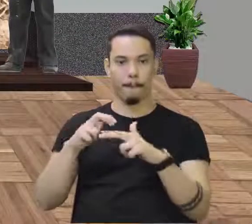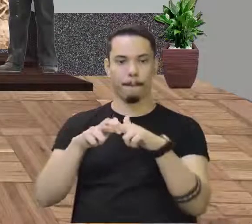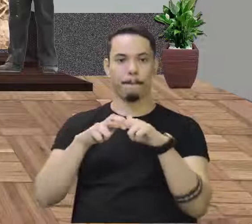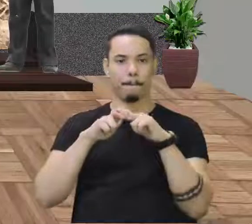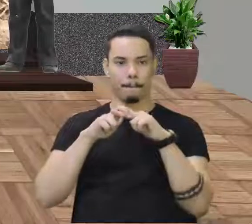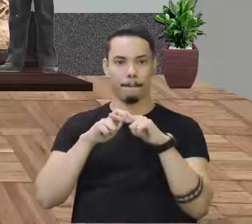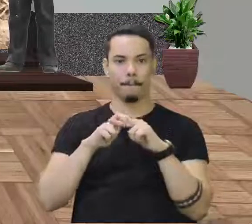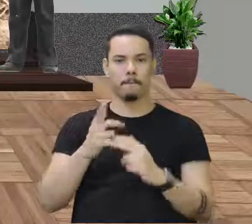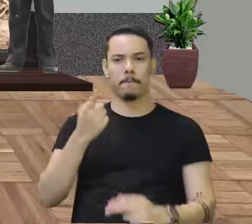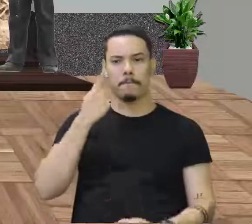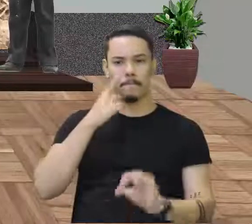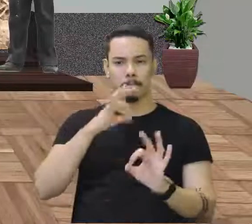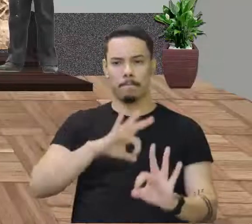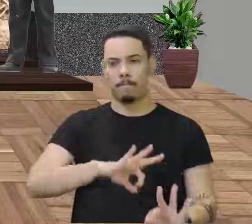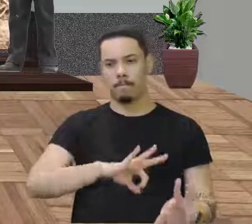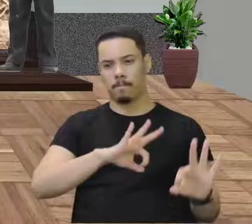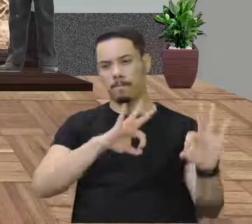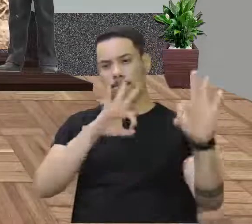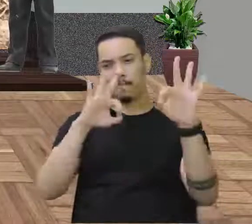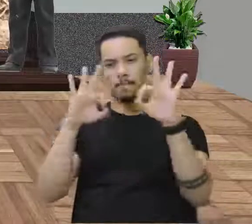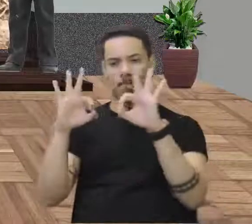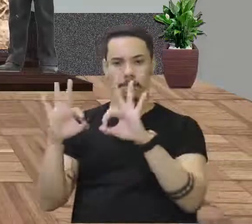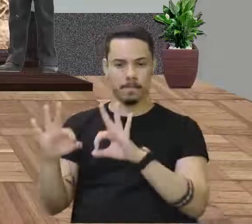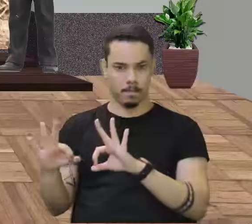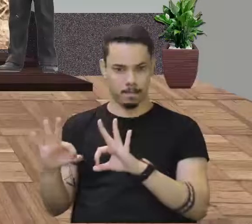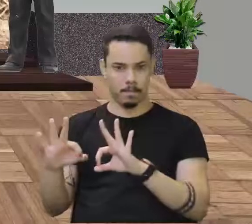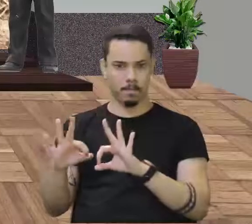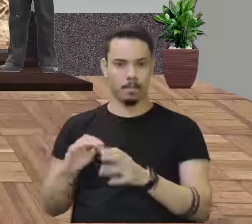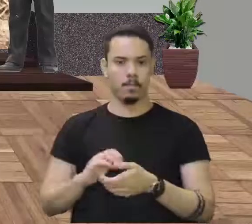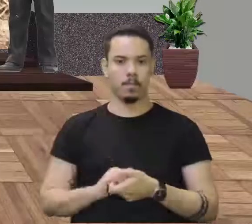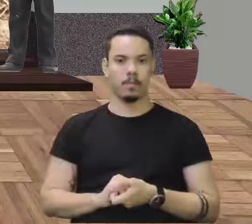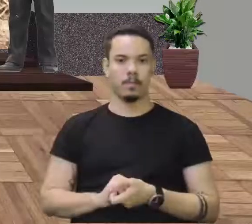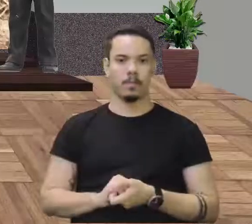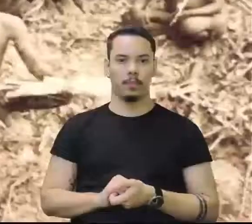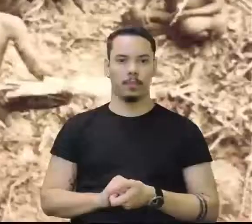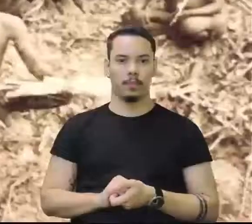Então, olha aí já é uma saga de Aloysio Ferreira. Na tela.